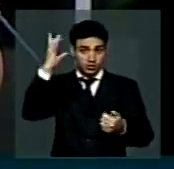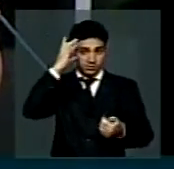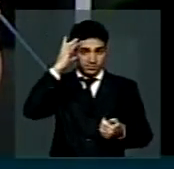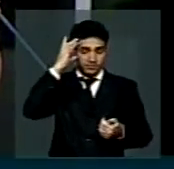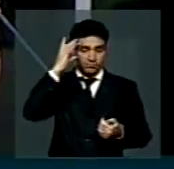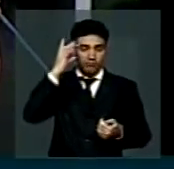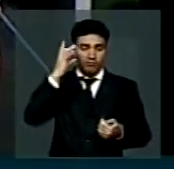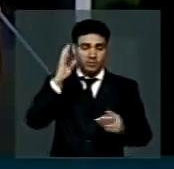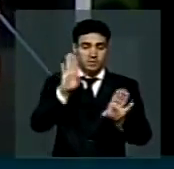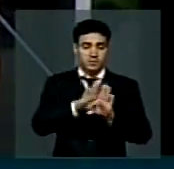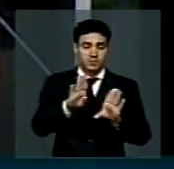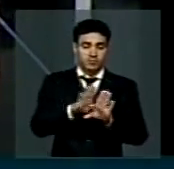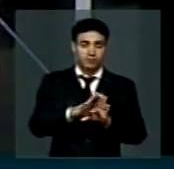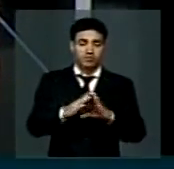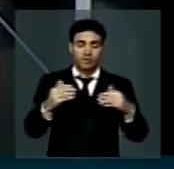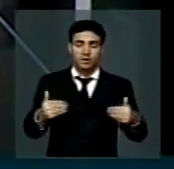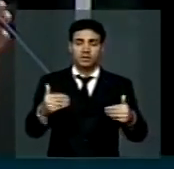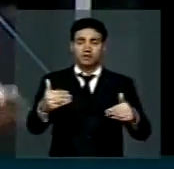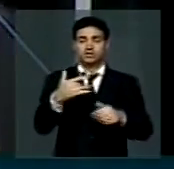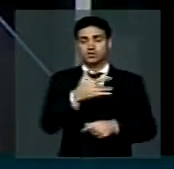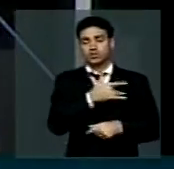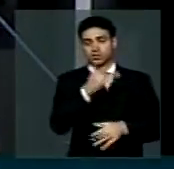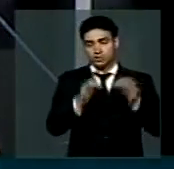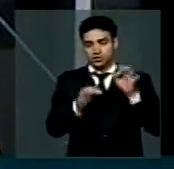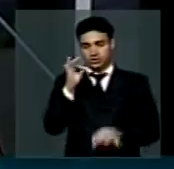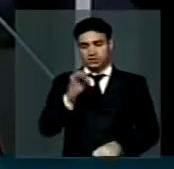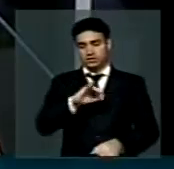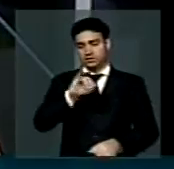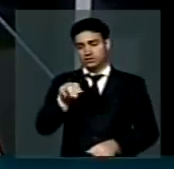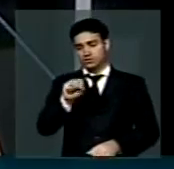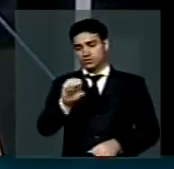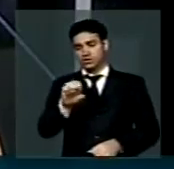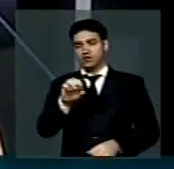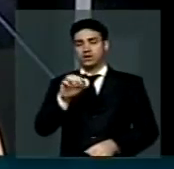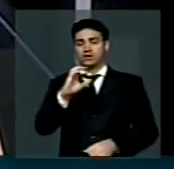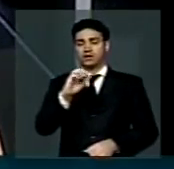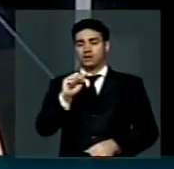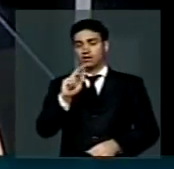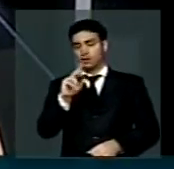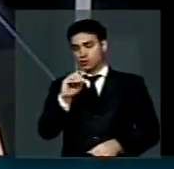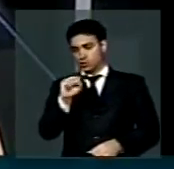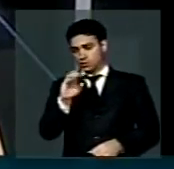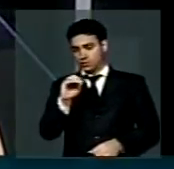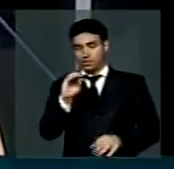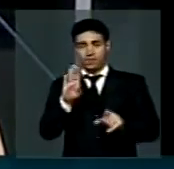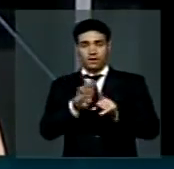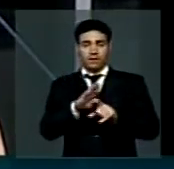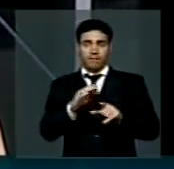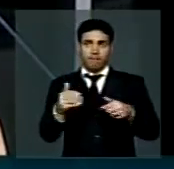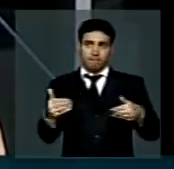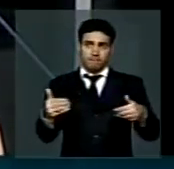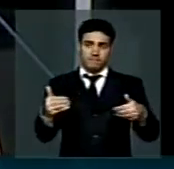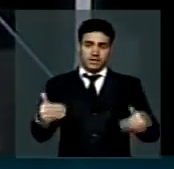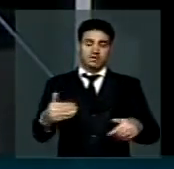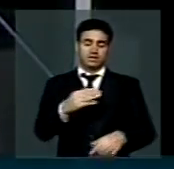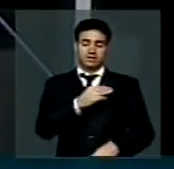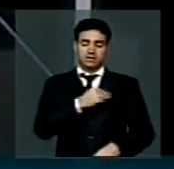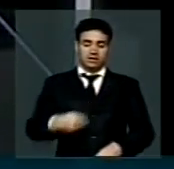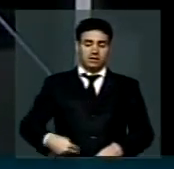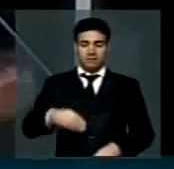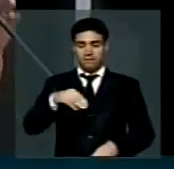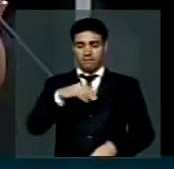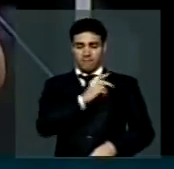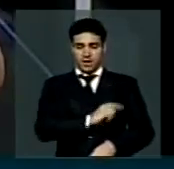Rousseff, ao ministro da Justiça, José Eduardo Cardoso, à ministra Maria do Rosário, da